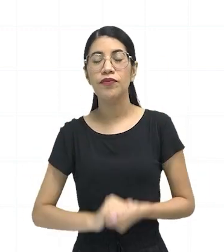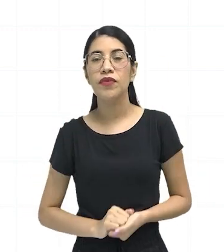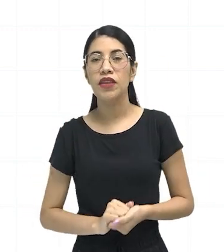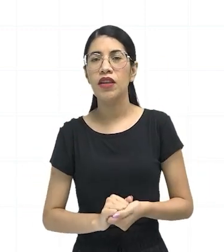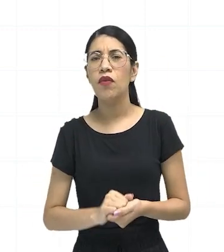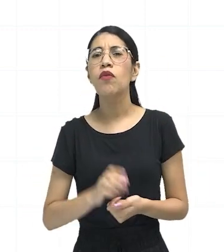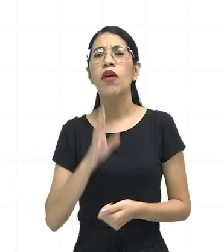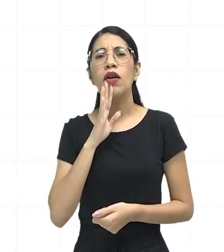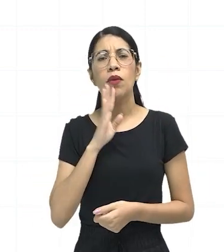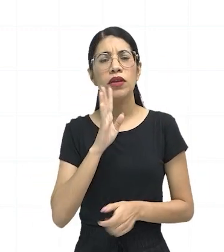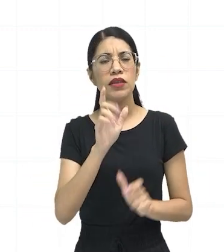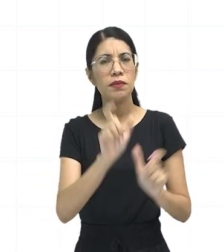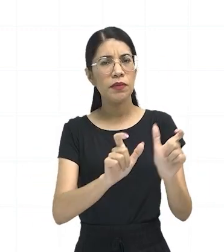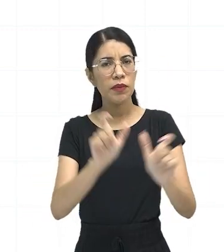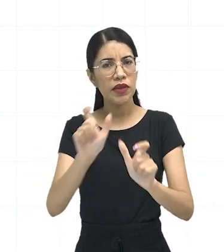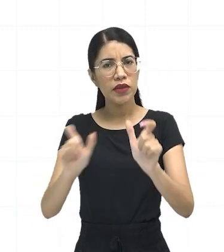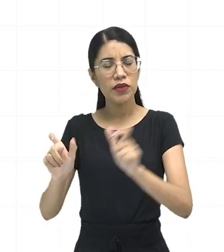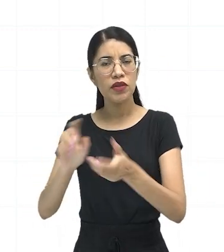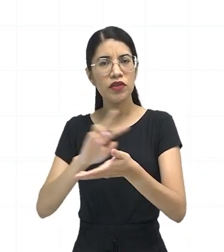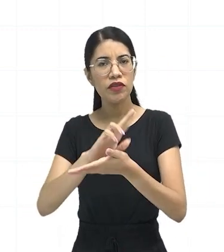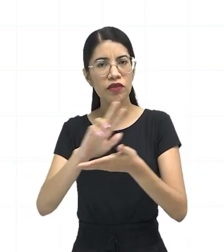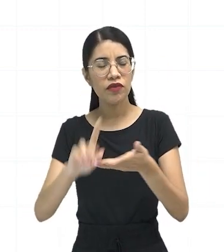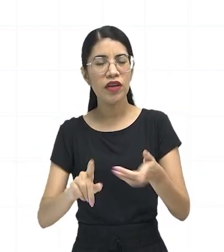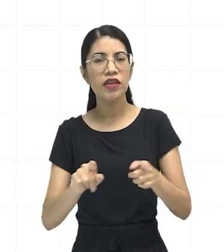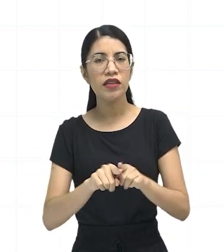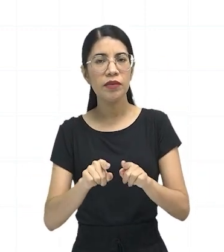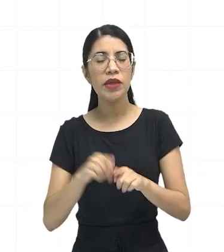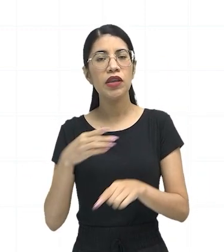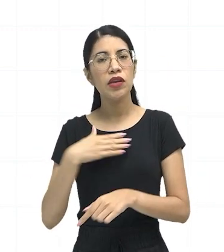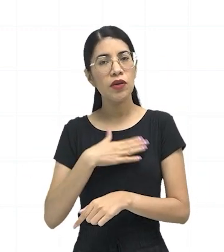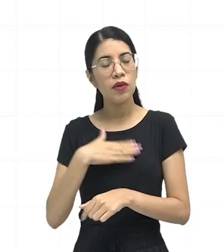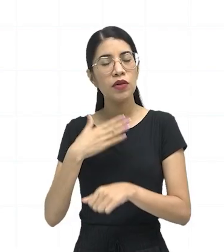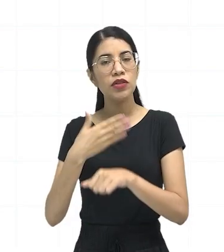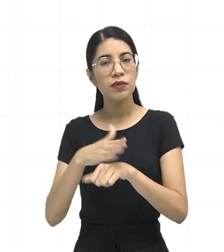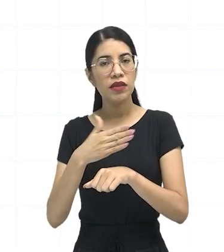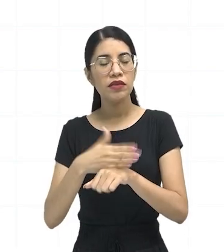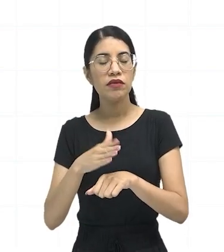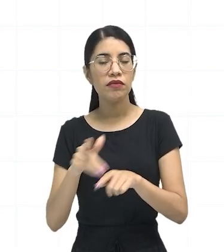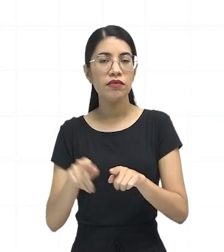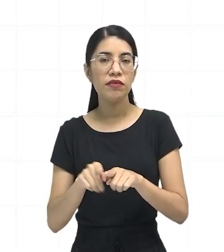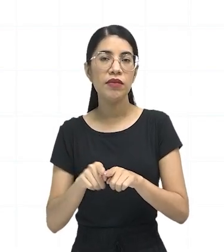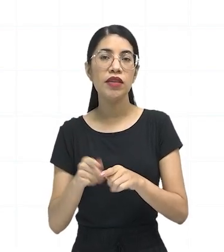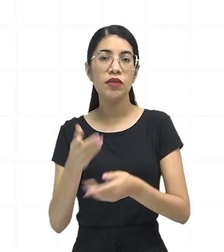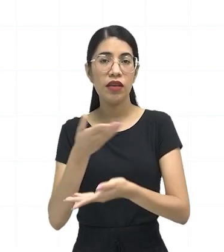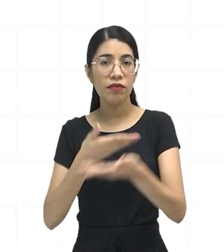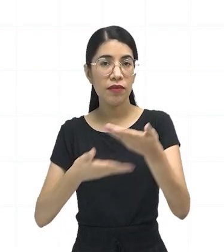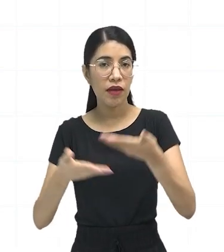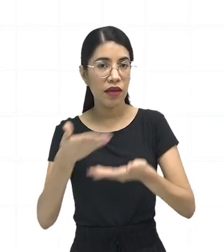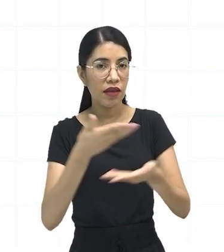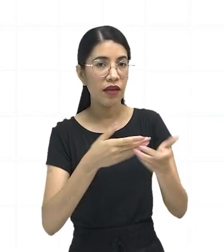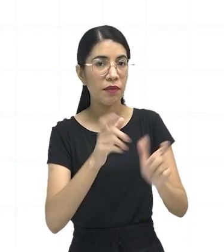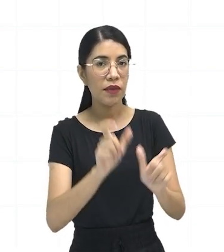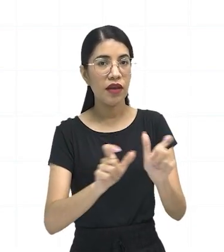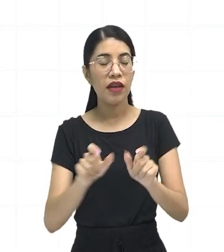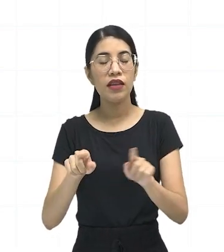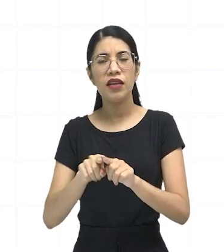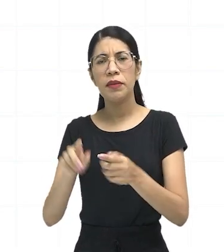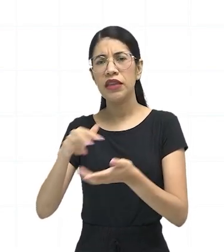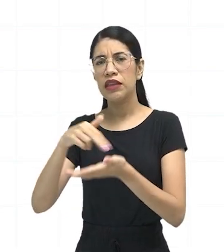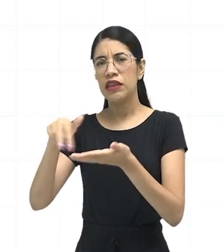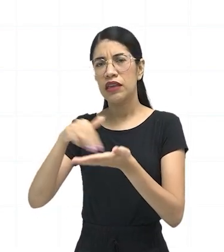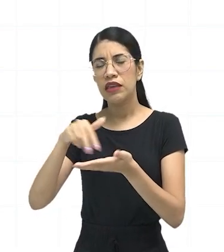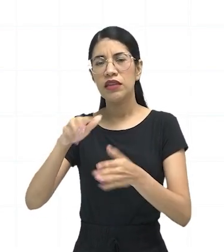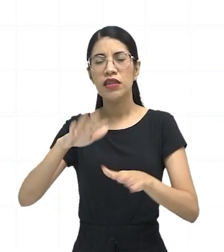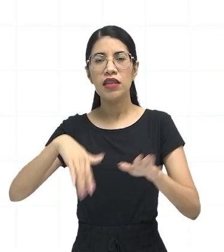aí você vai conhecer várias outras pessoas que estão interessadas nisso também. Então tem aí a questão do convívio social. Assim mesmo na dança,